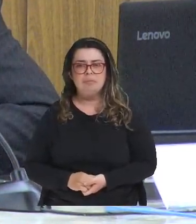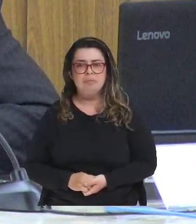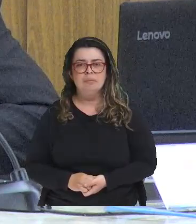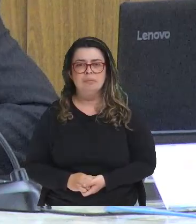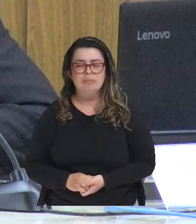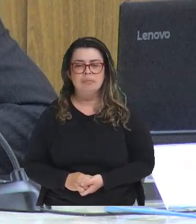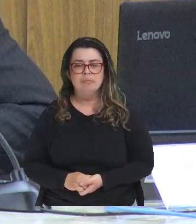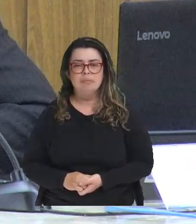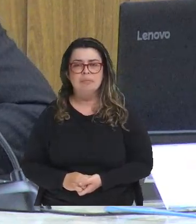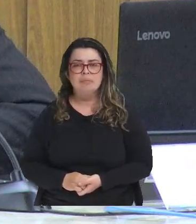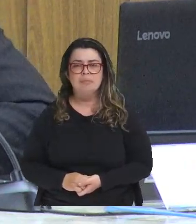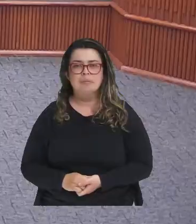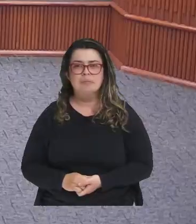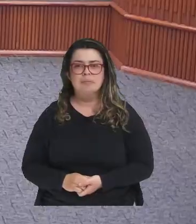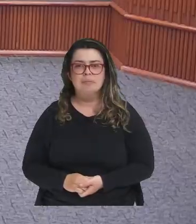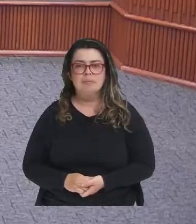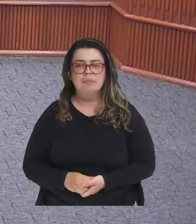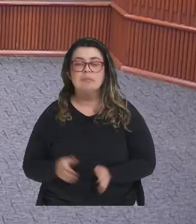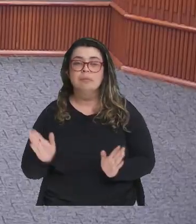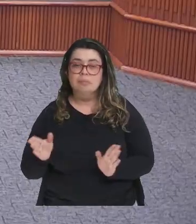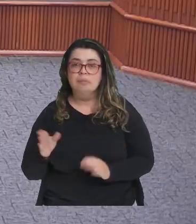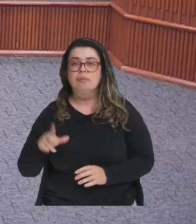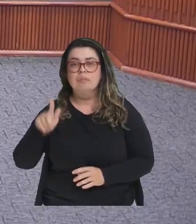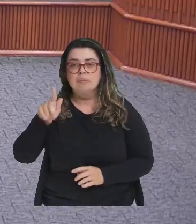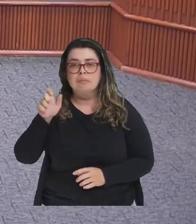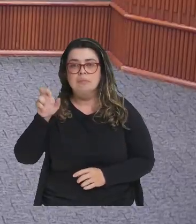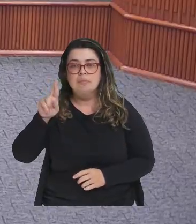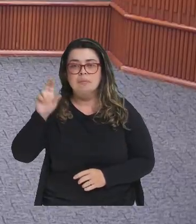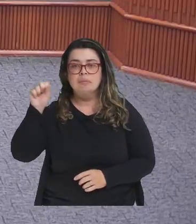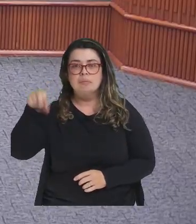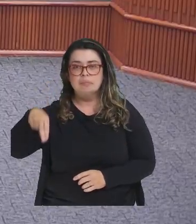Concedo a palavra ao vereador Gerson Alves.